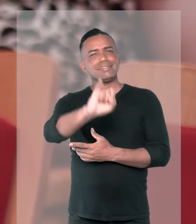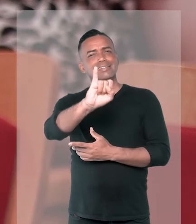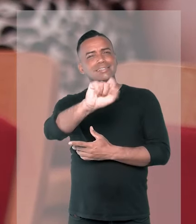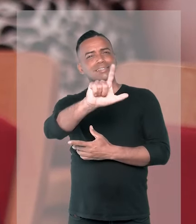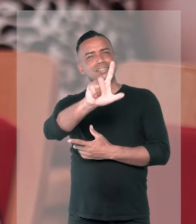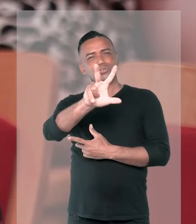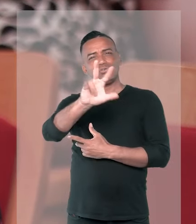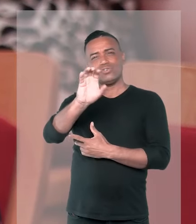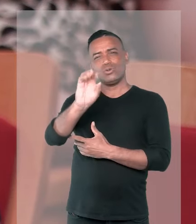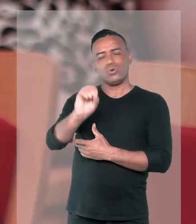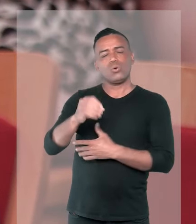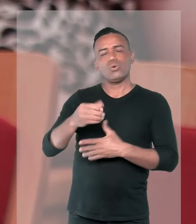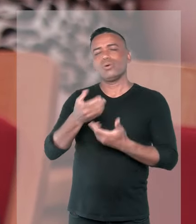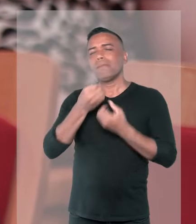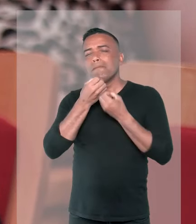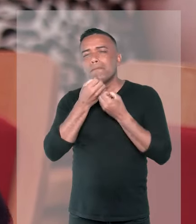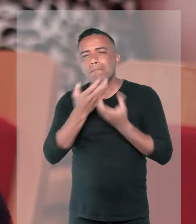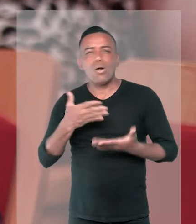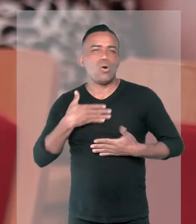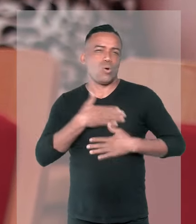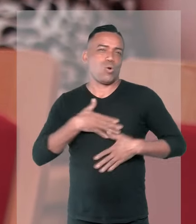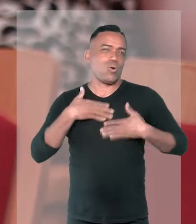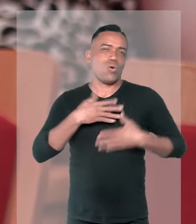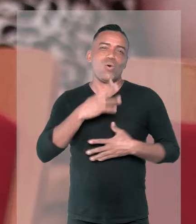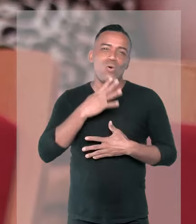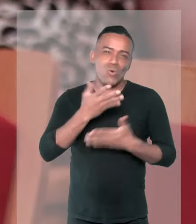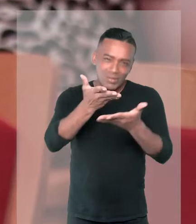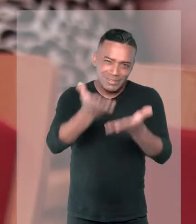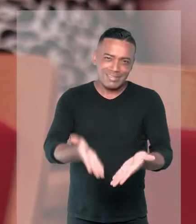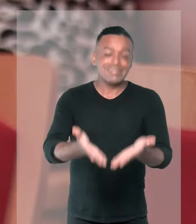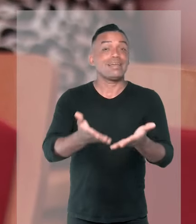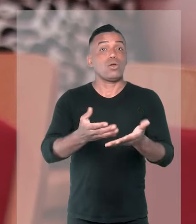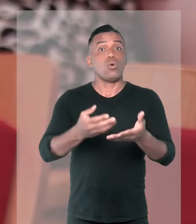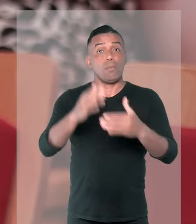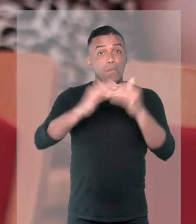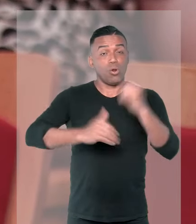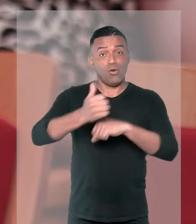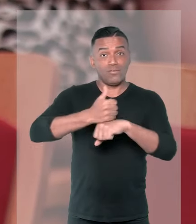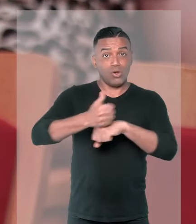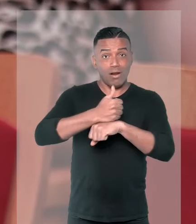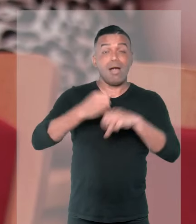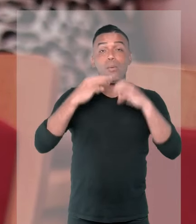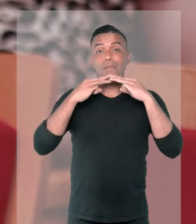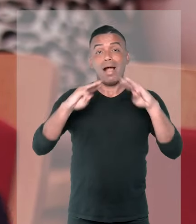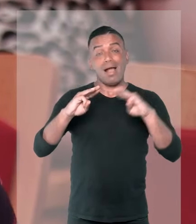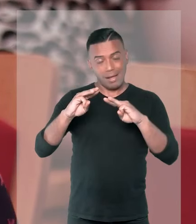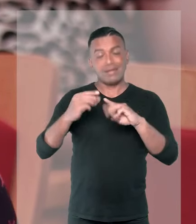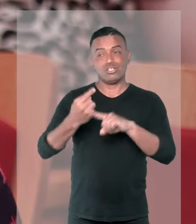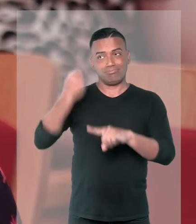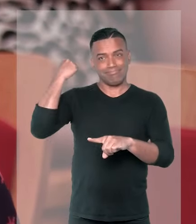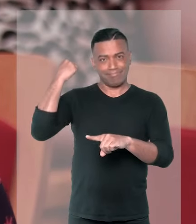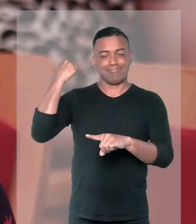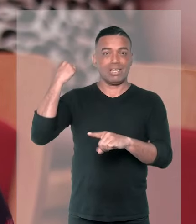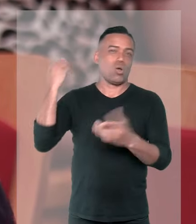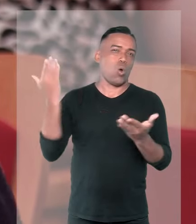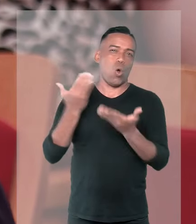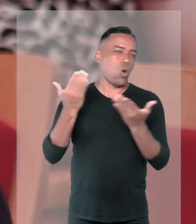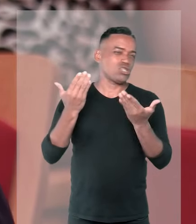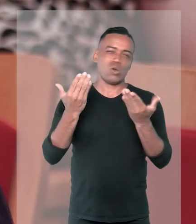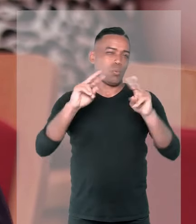ouvindo e eu sou uma profissional de marketing quer dizer eu era uma profissional de marketing porque hoje eu já não me